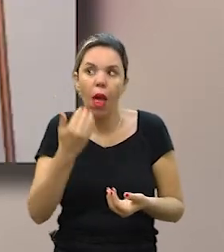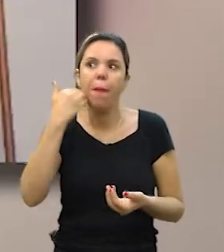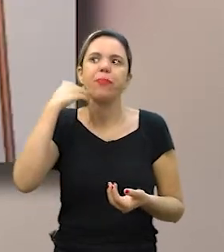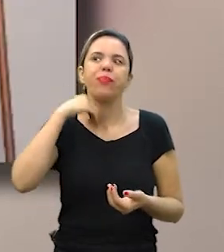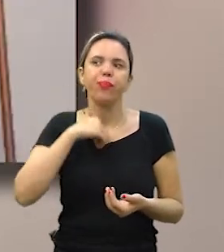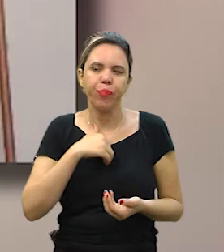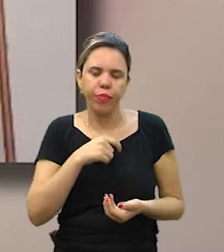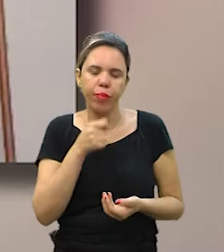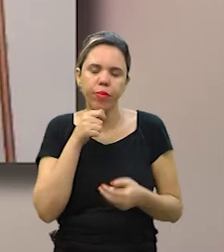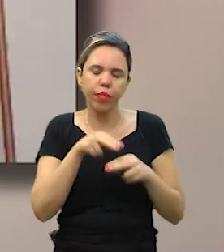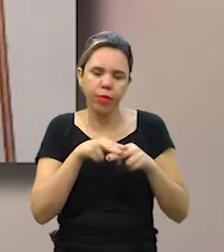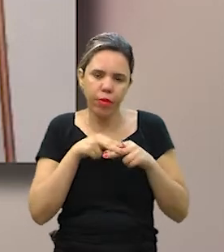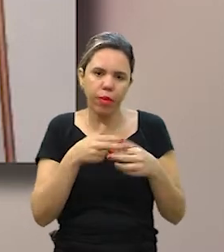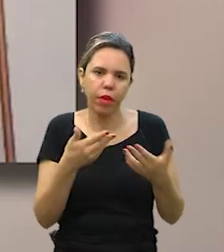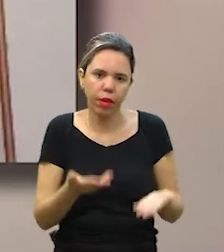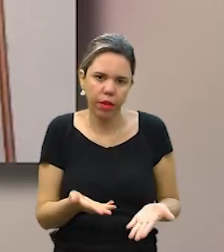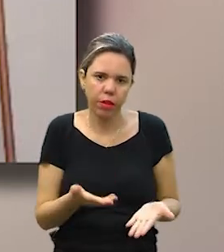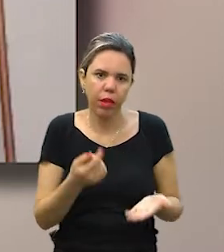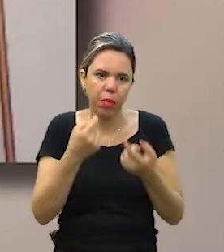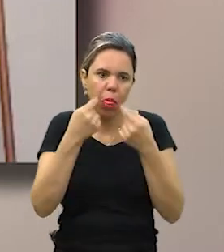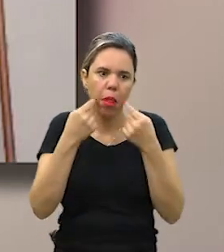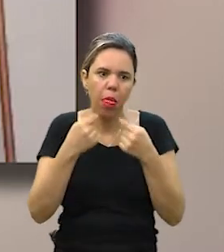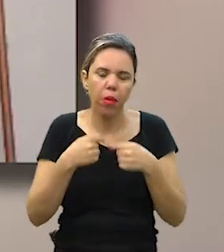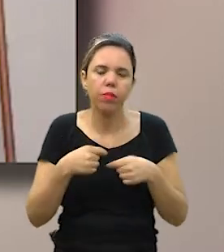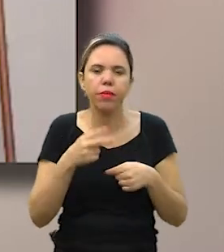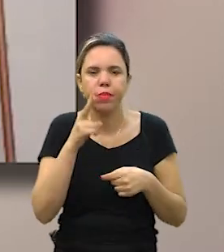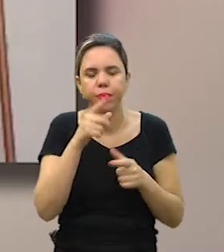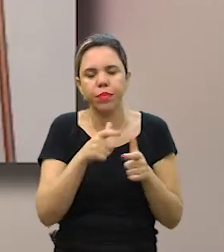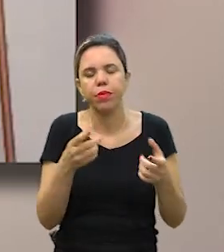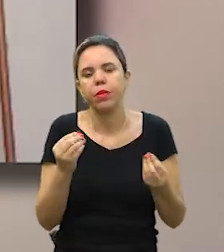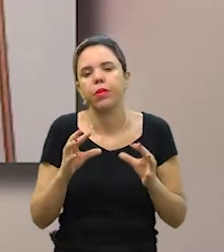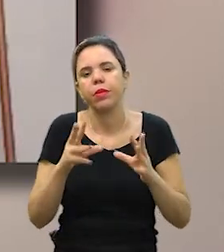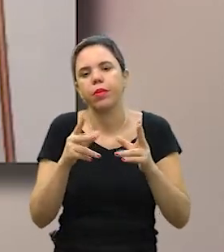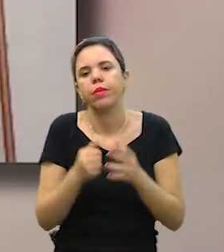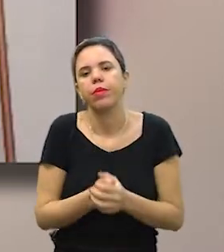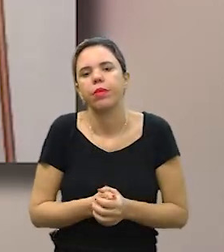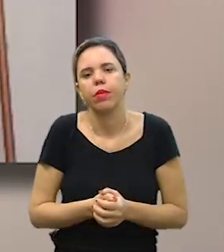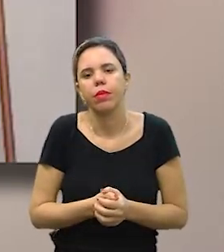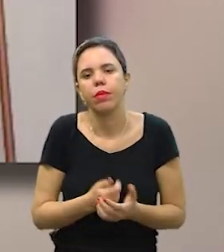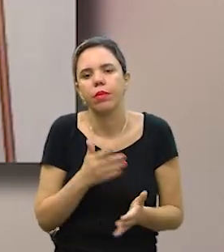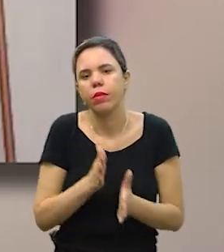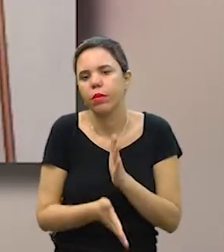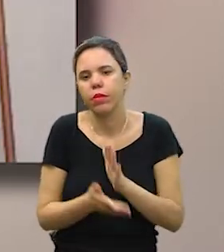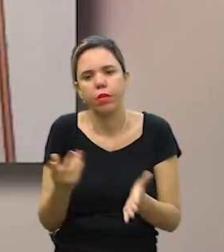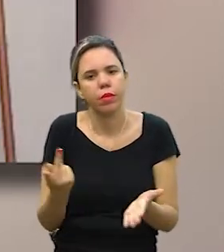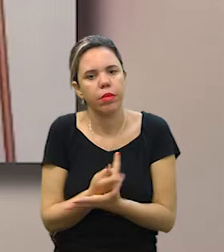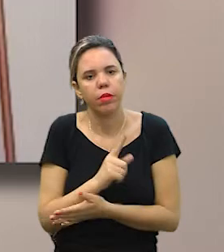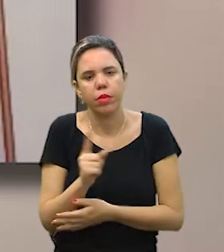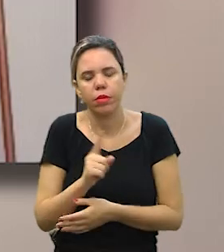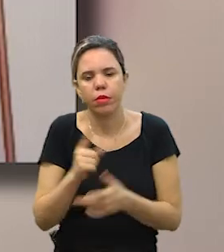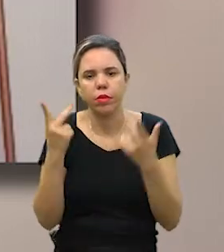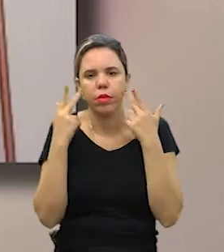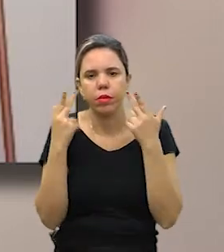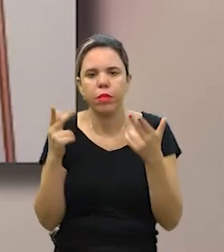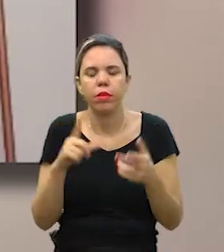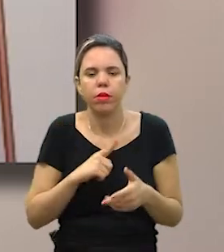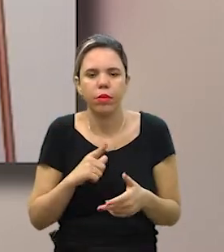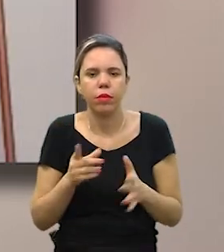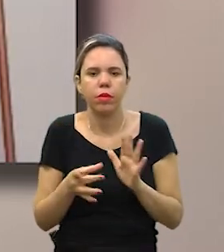que engolir. Por isso, aquela salivação intensa. E tudo isso não tem nada de errado, tá